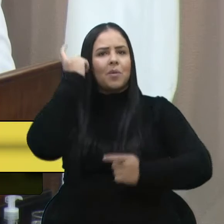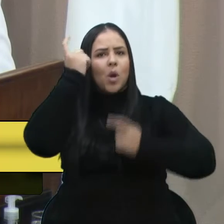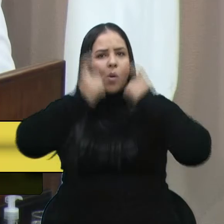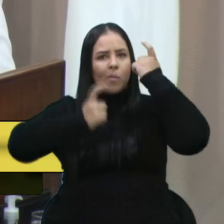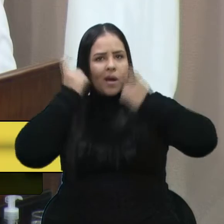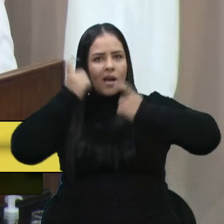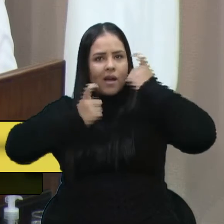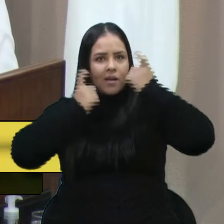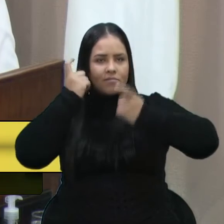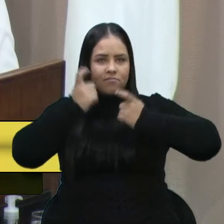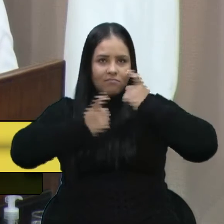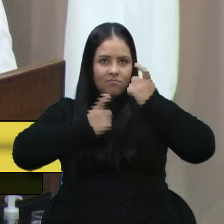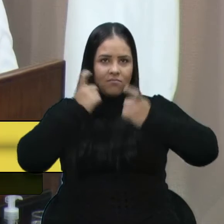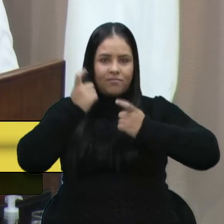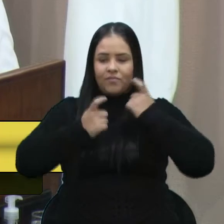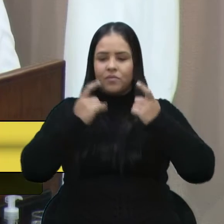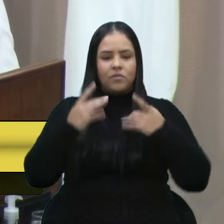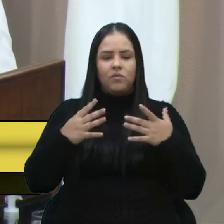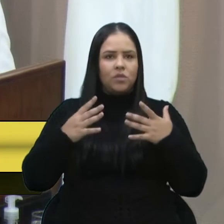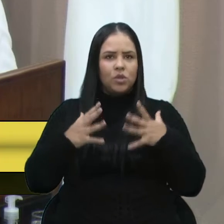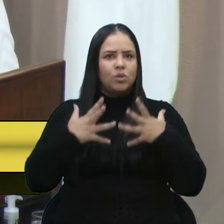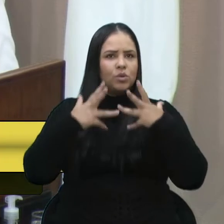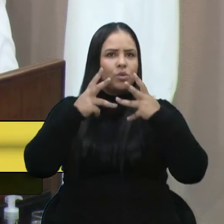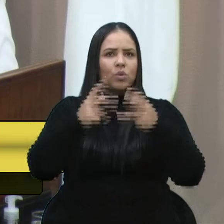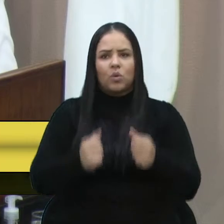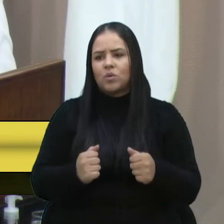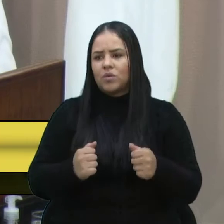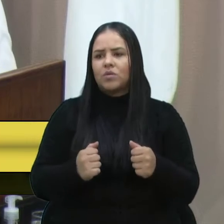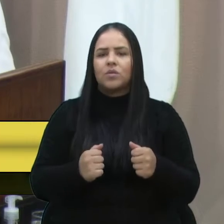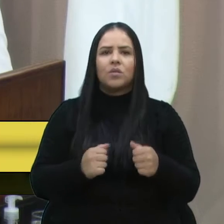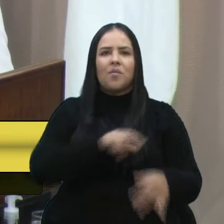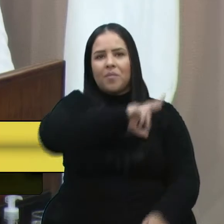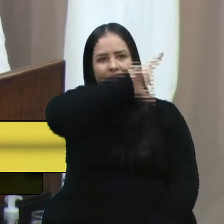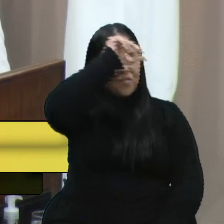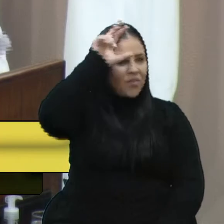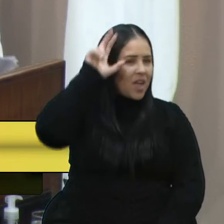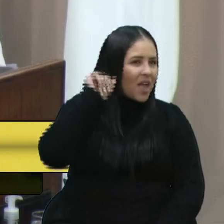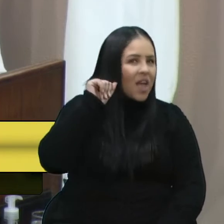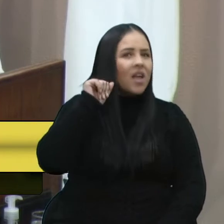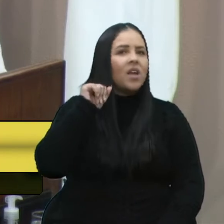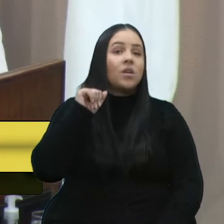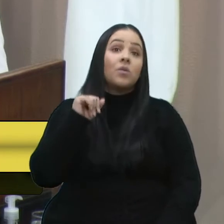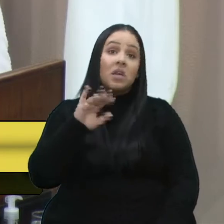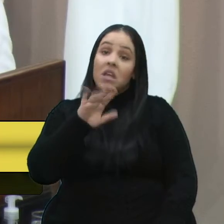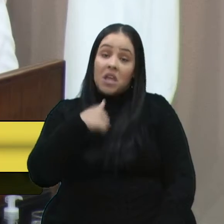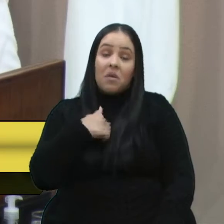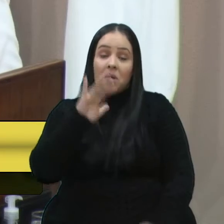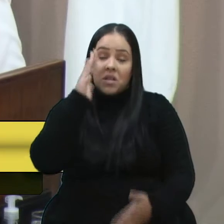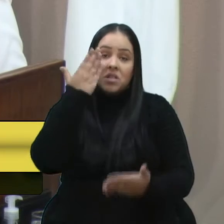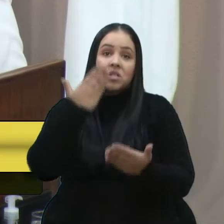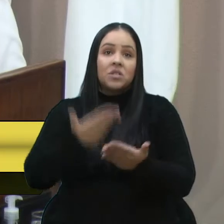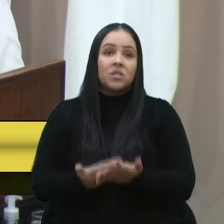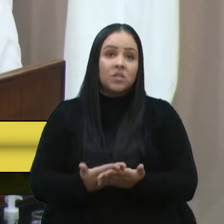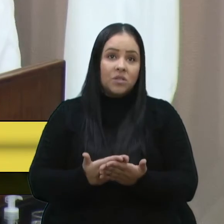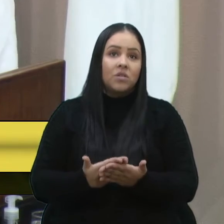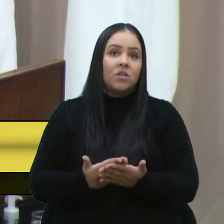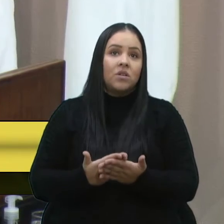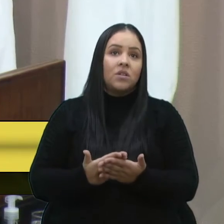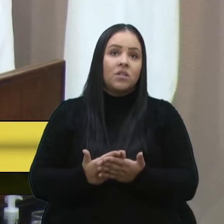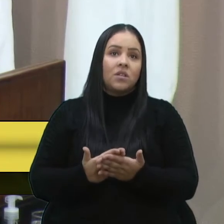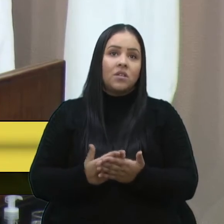preocupação de todos os intendentes, dos prefeitos, ou pelo menos deveria ser, da garantia